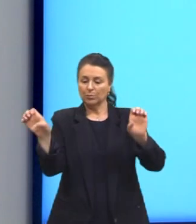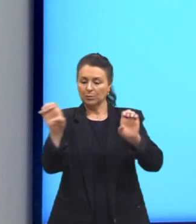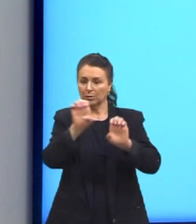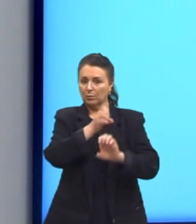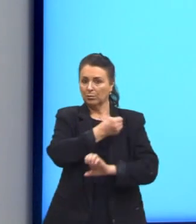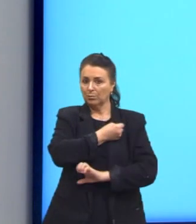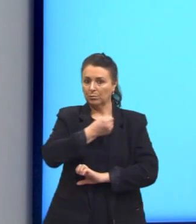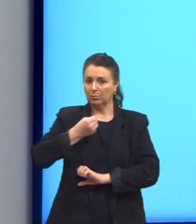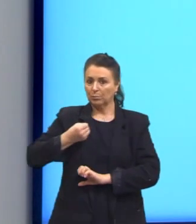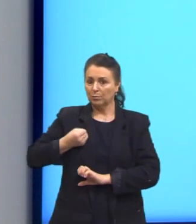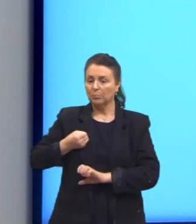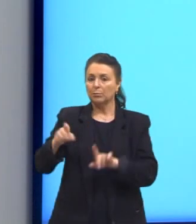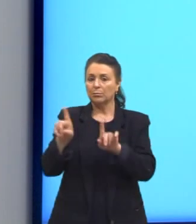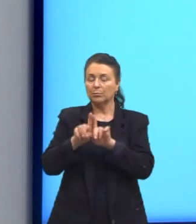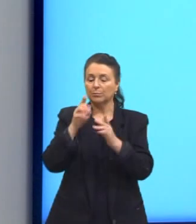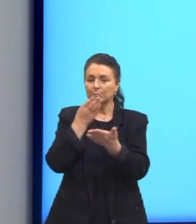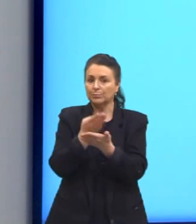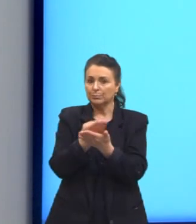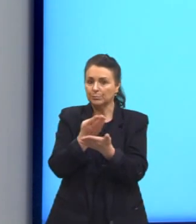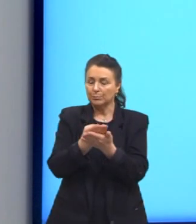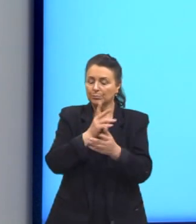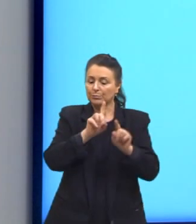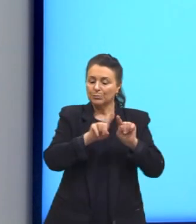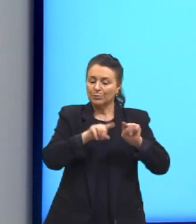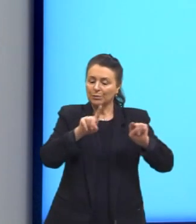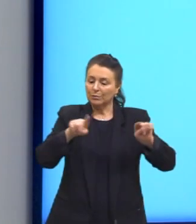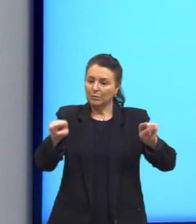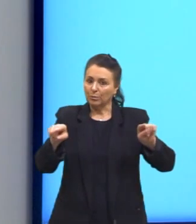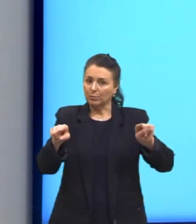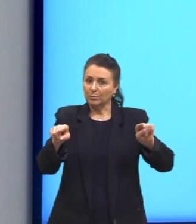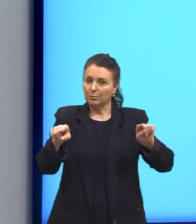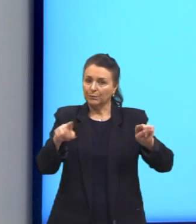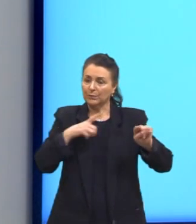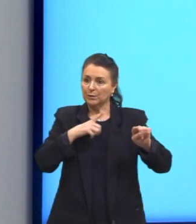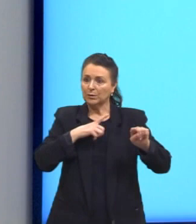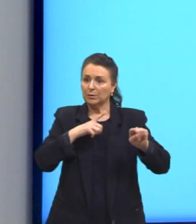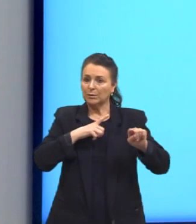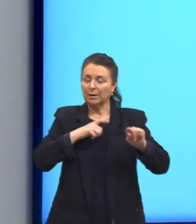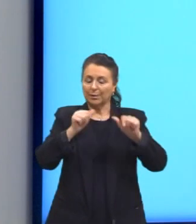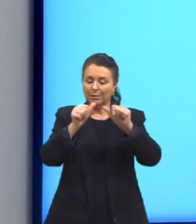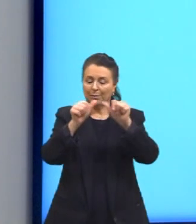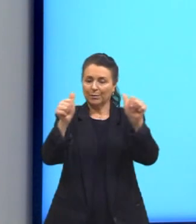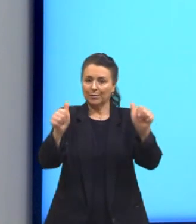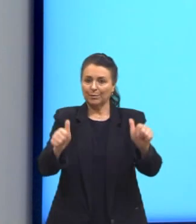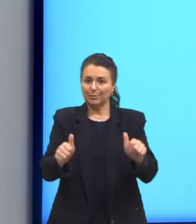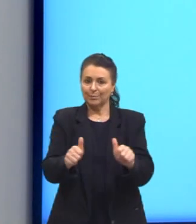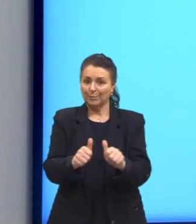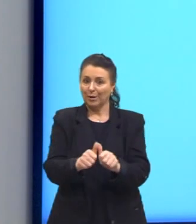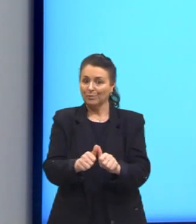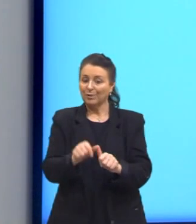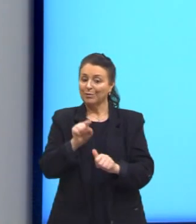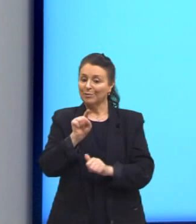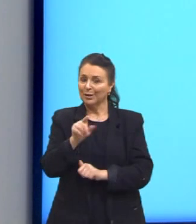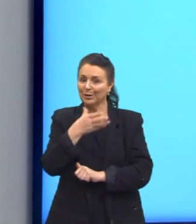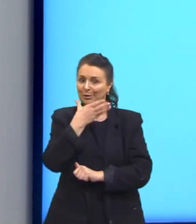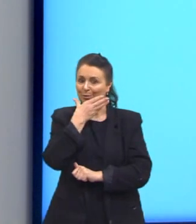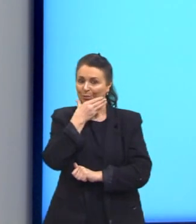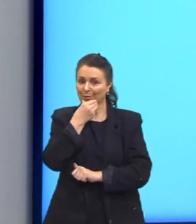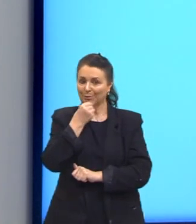numéricas e sobre o estudo de variações. Aqui nós temos, então, a imagem do Pierre